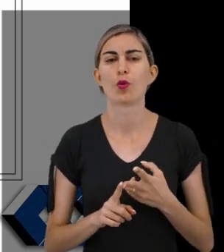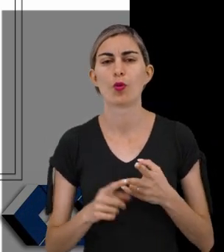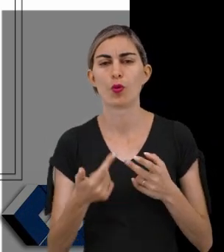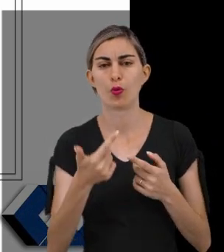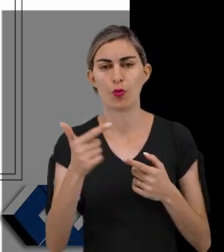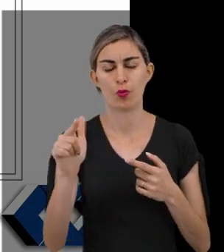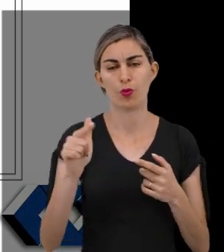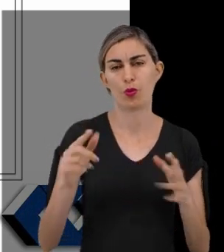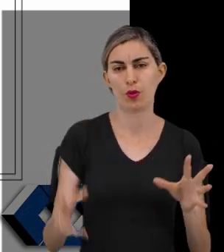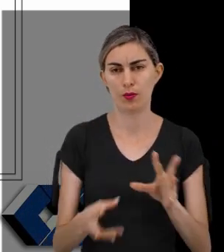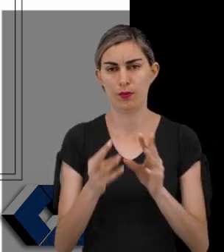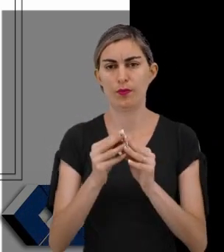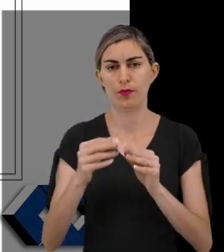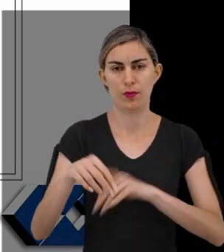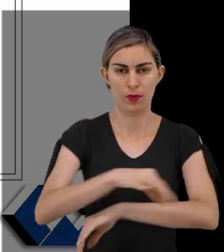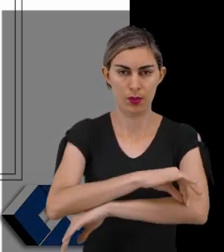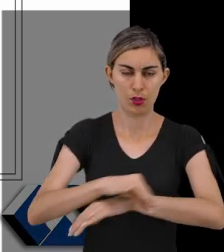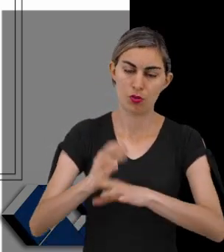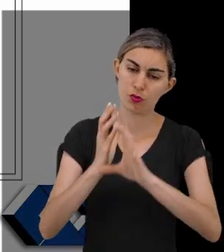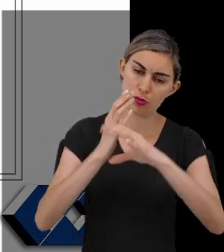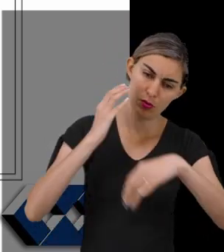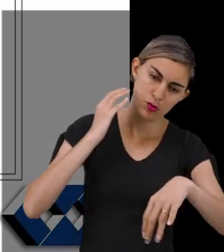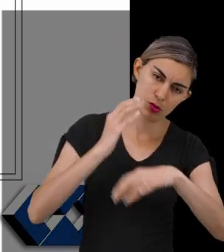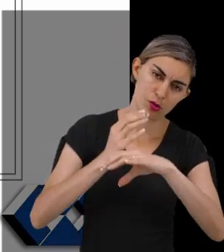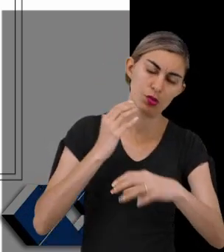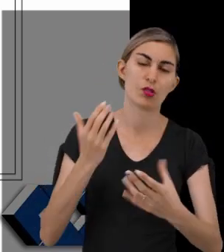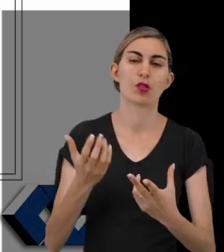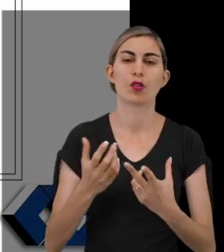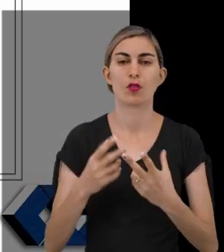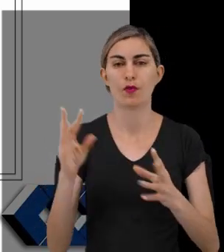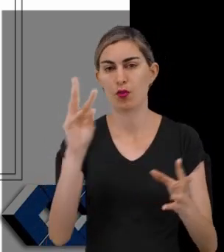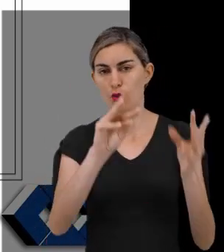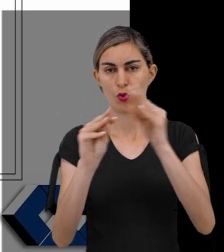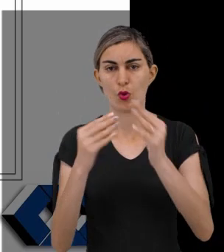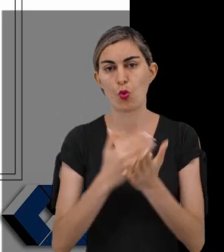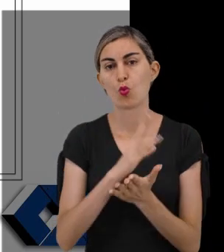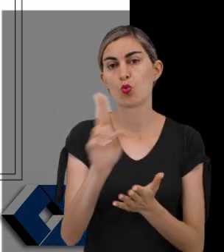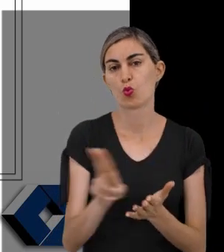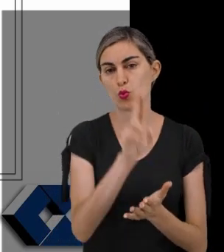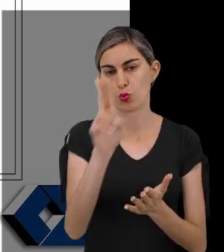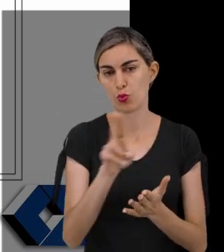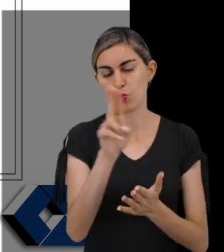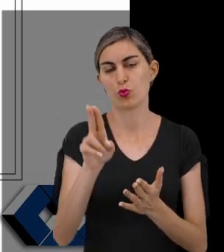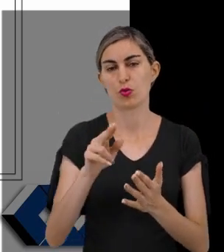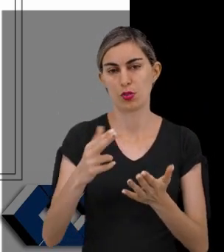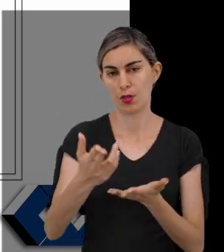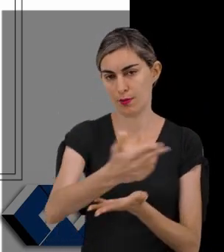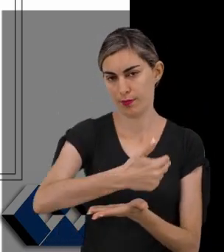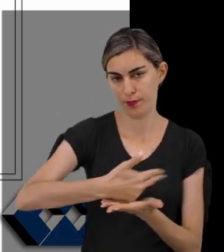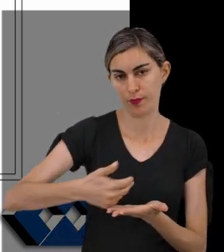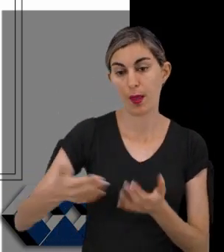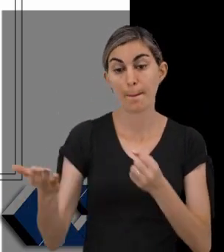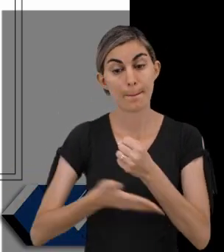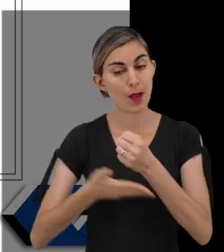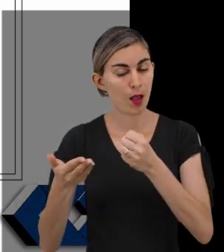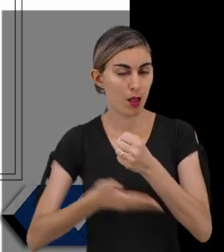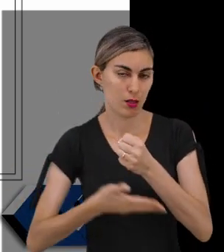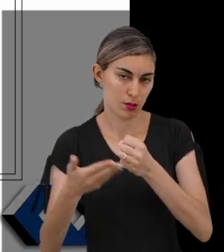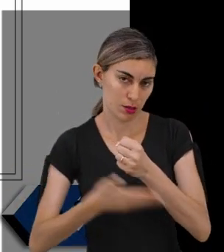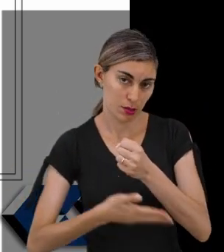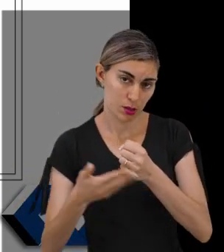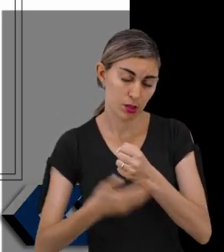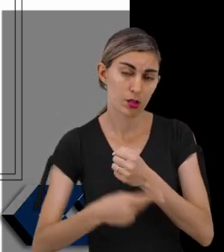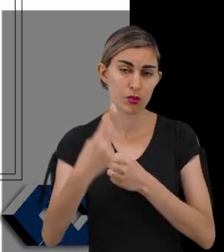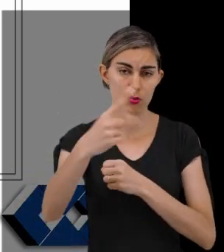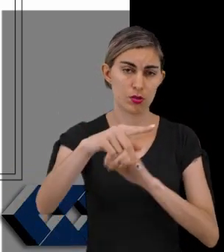um profissional como arquiteto ou engenheiro, você vai utilizar essa planta baixa como base para